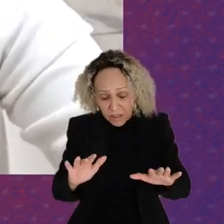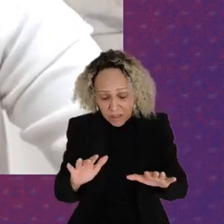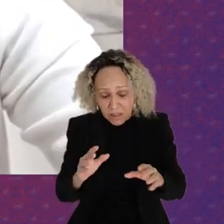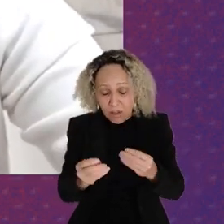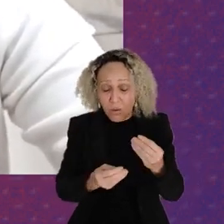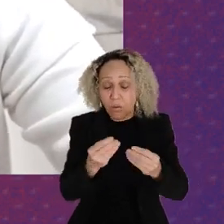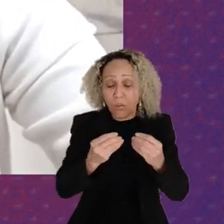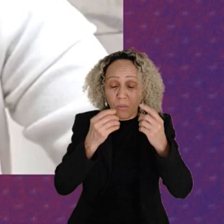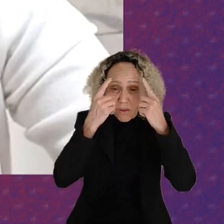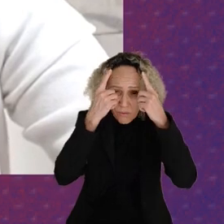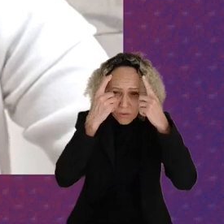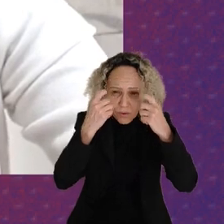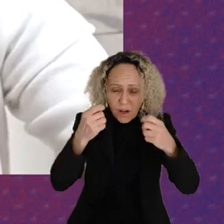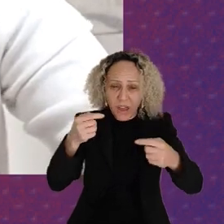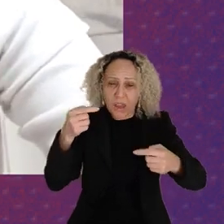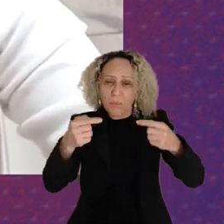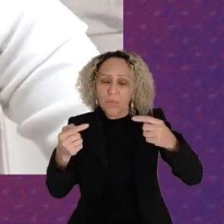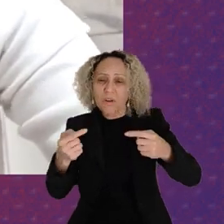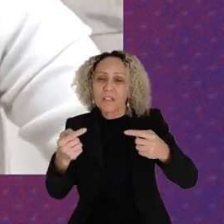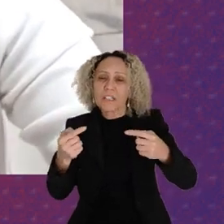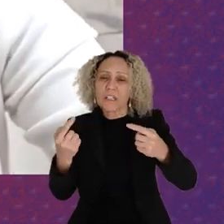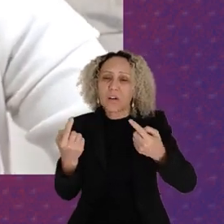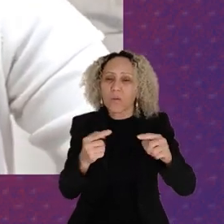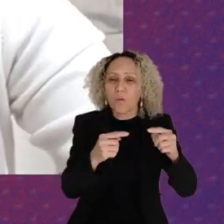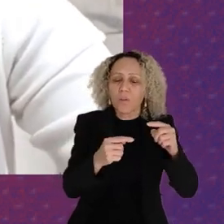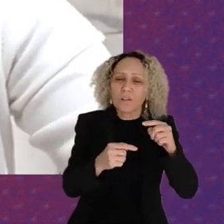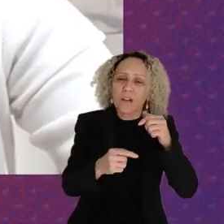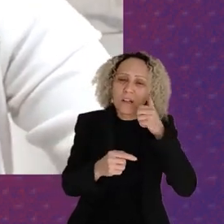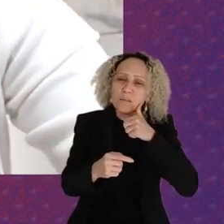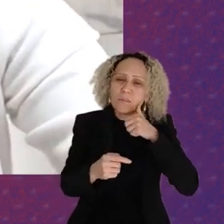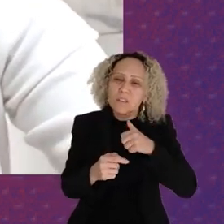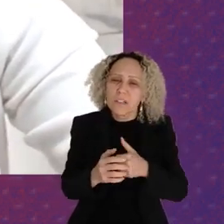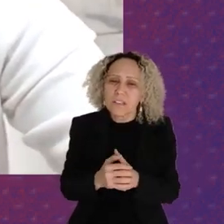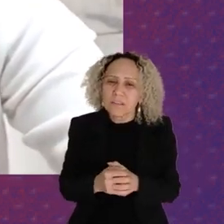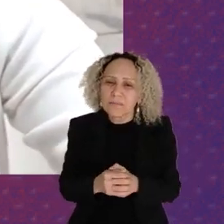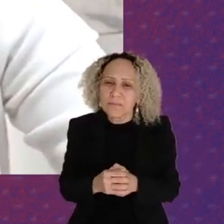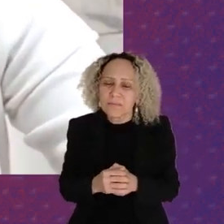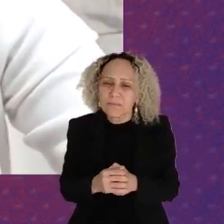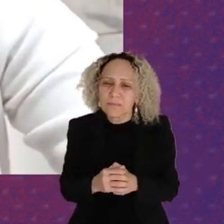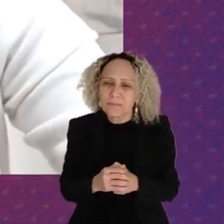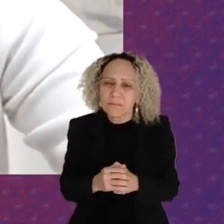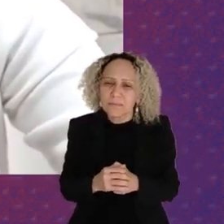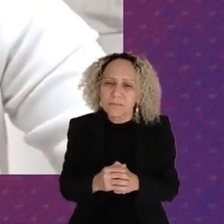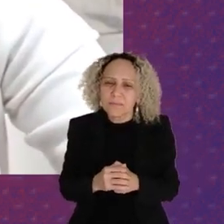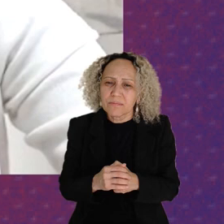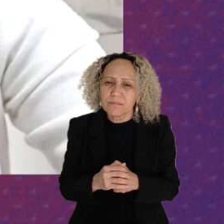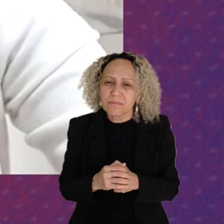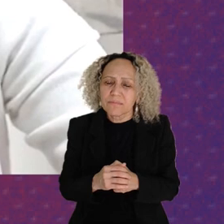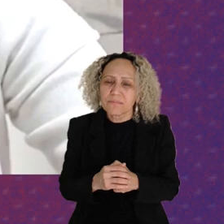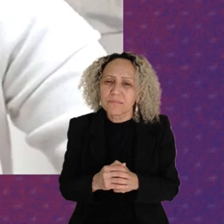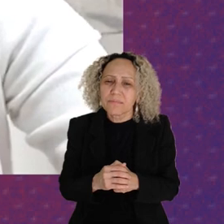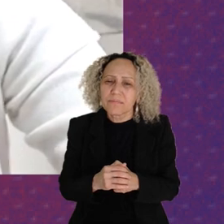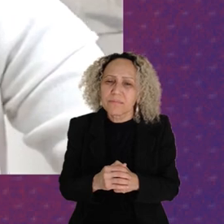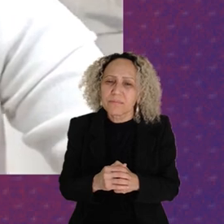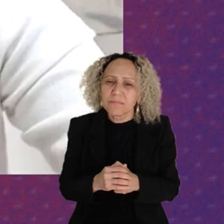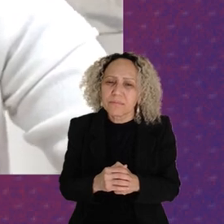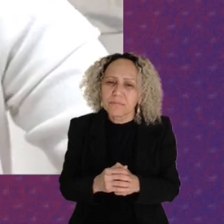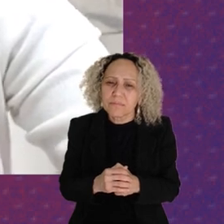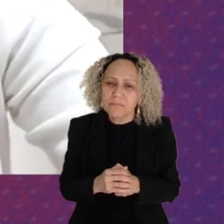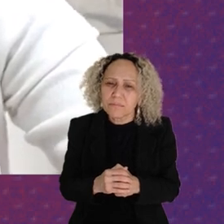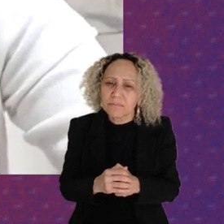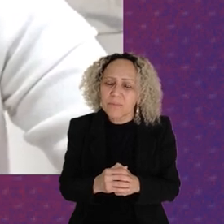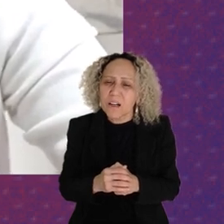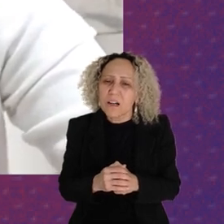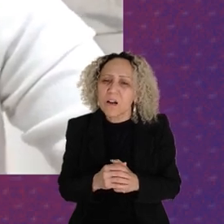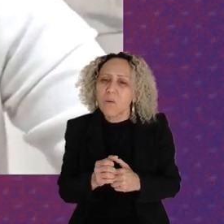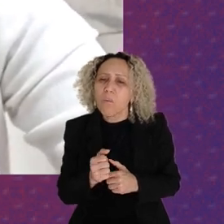uma longa atuação já no movimento feminista, no movimento indígena e em lutas